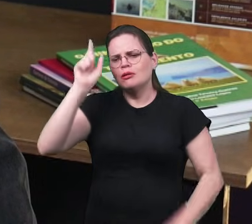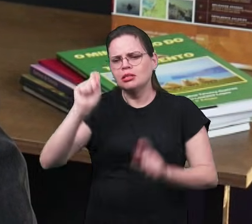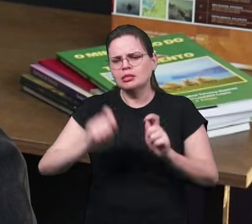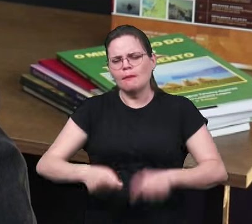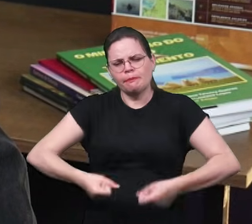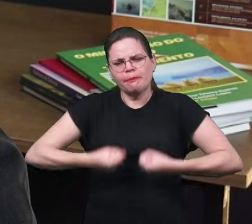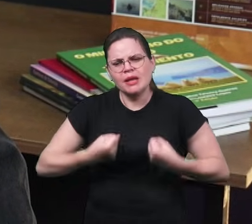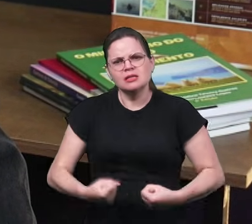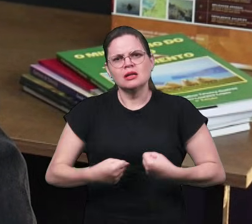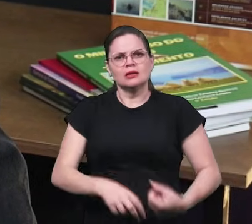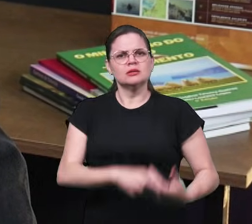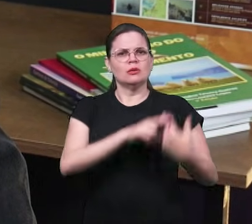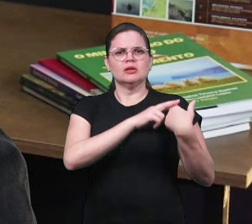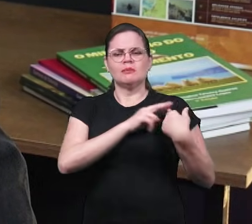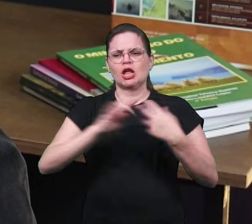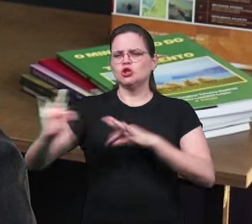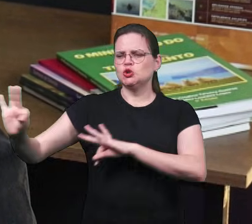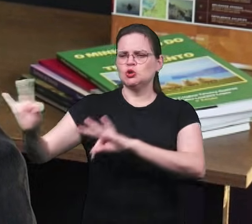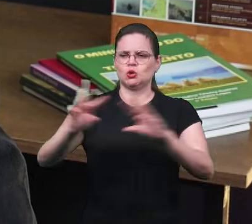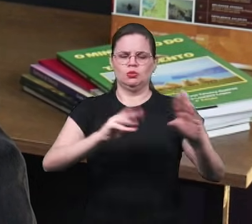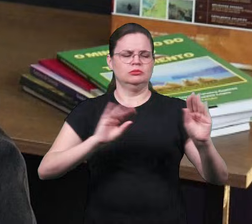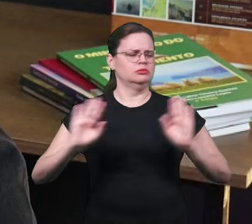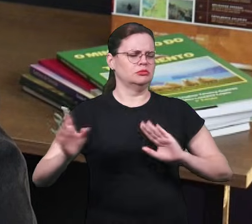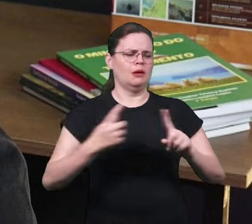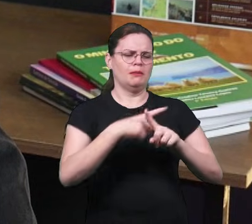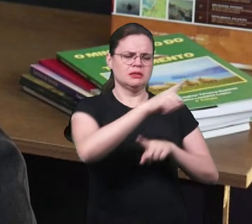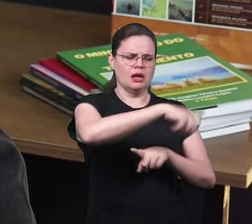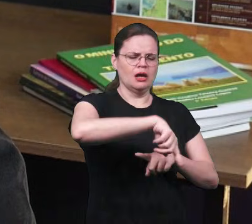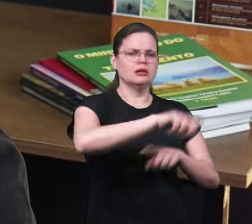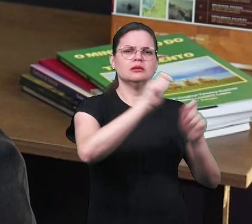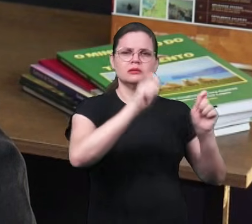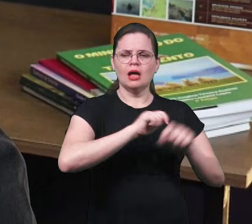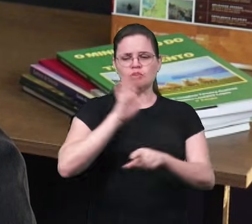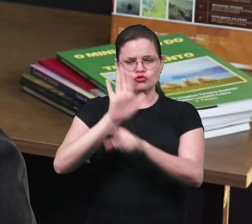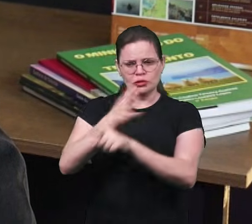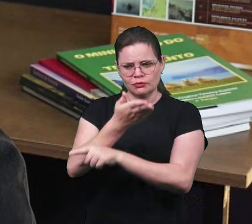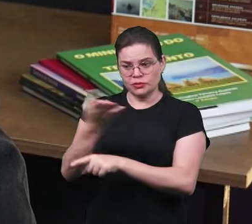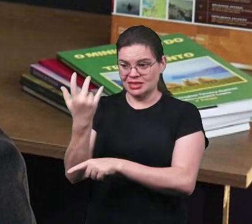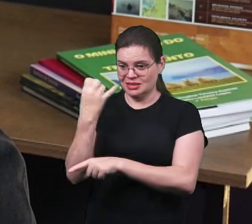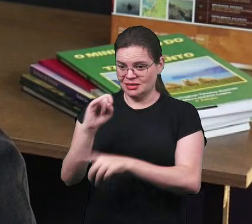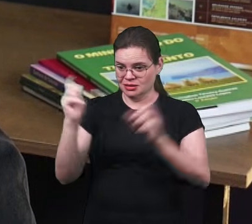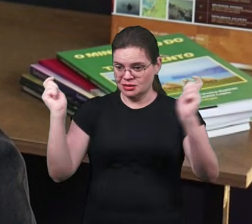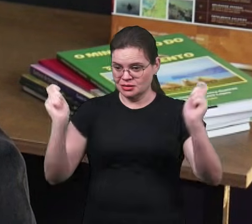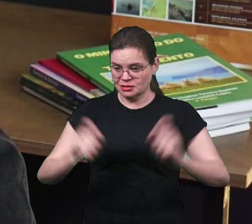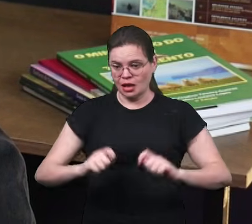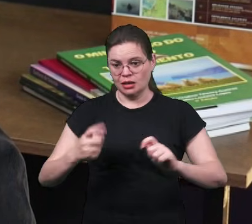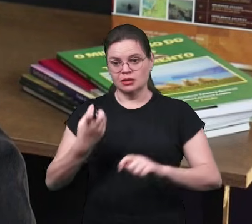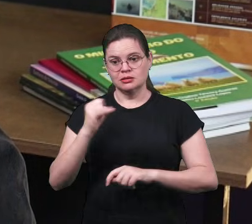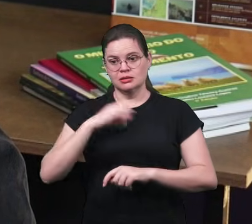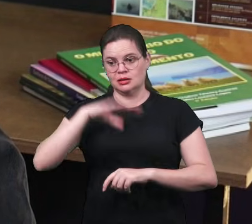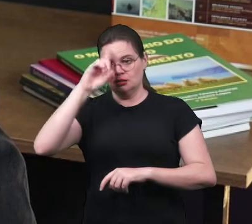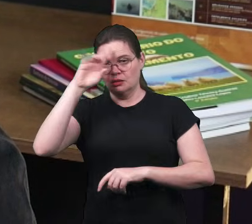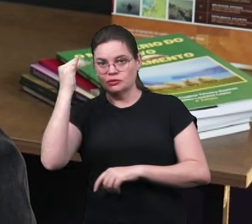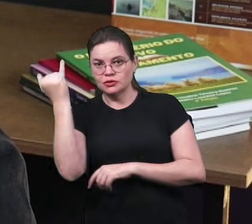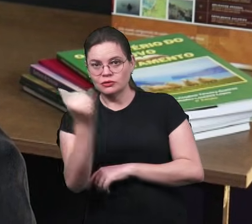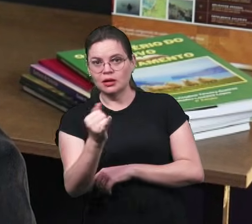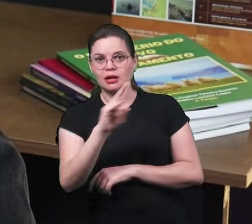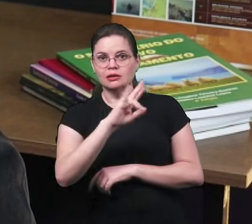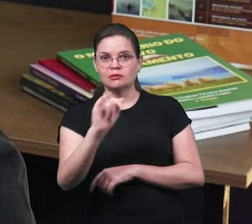carga, e eles a levarão contigo. Se isto fizeres e Deus tu mandar, poderás